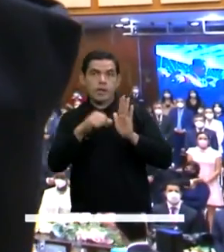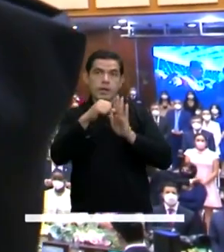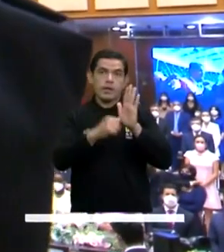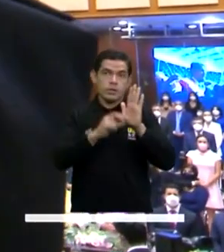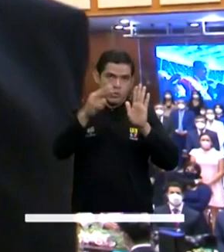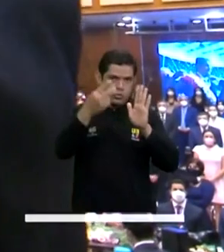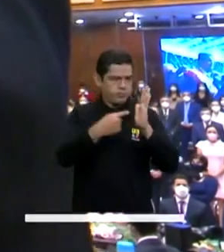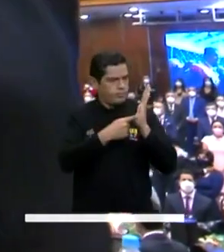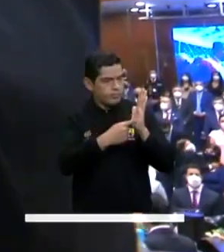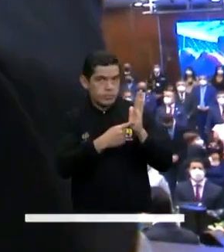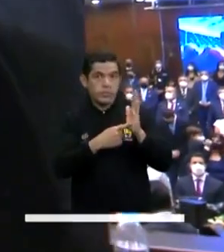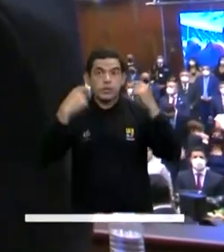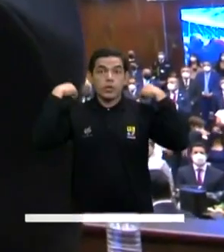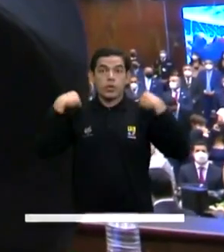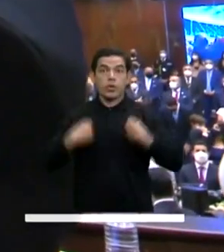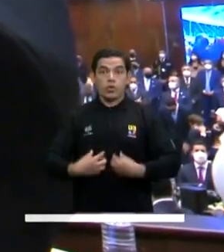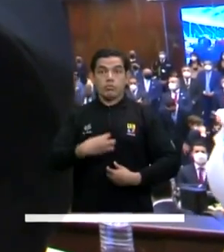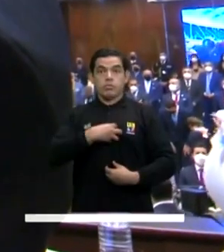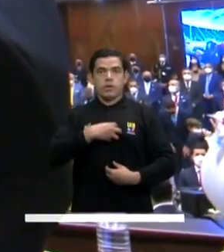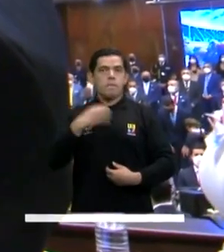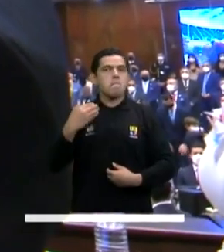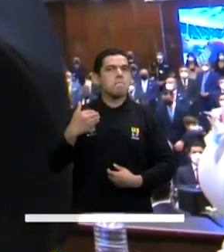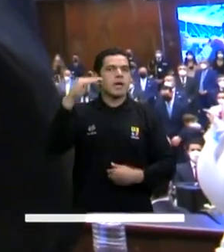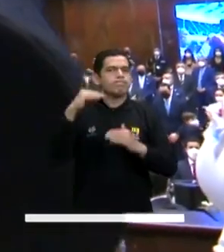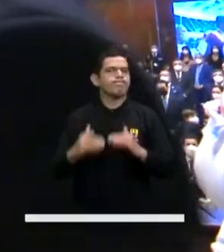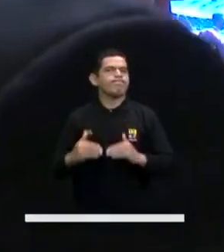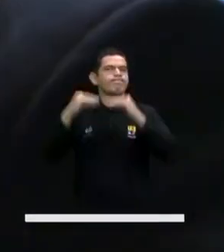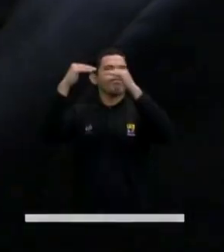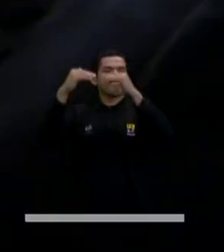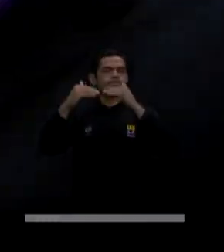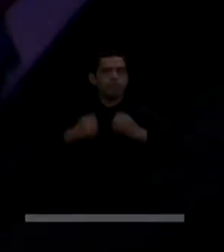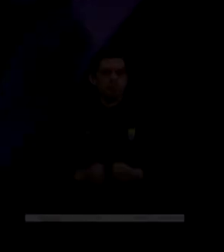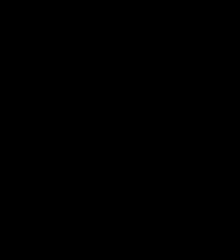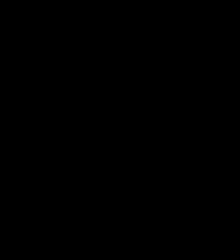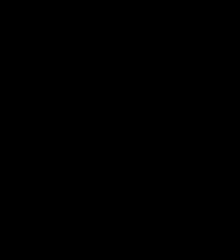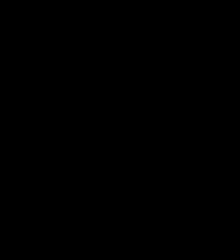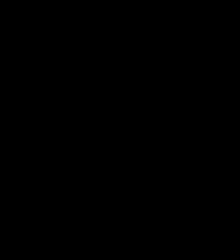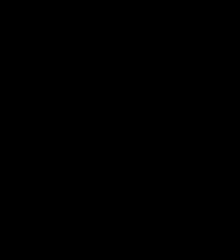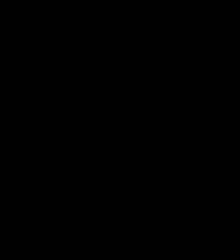ex-presidente de esquerda Rafael Correia erótico e dele a ordem Nacional do mérito